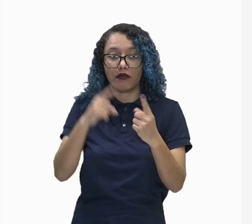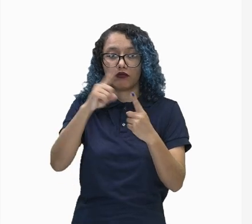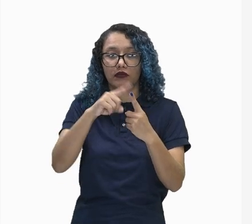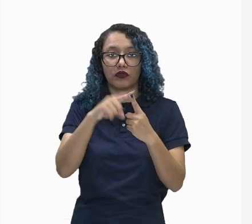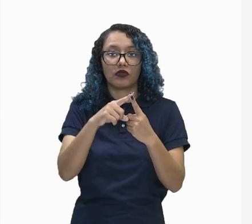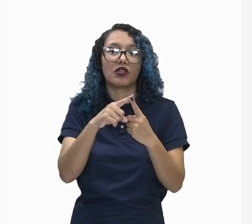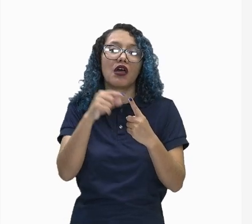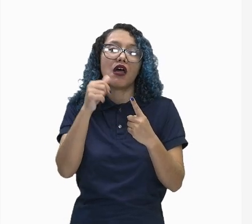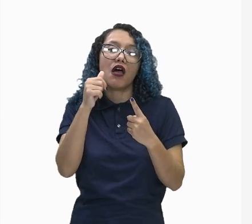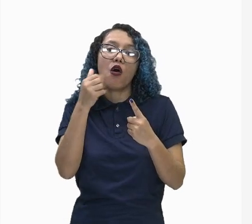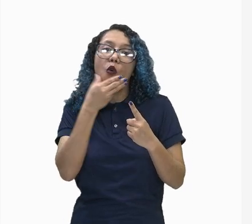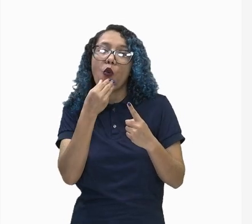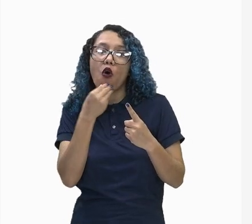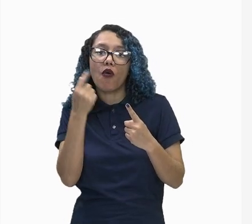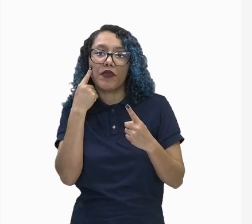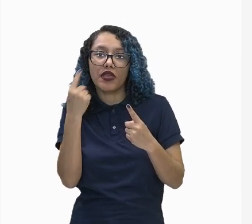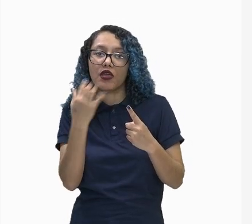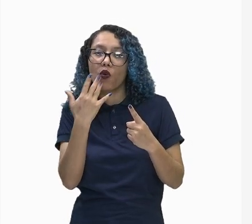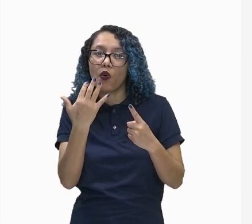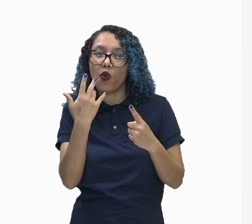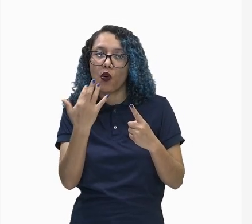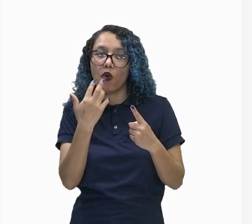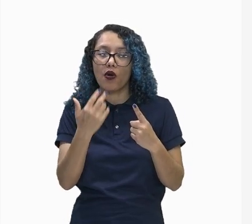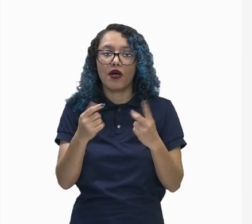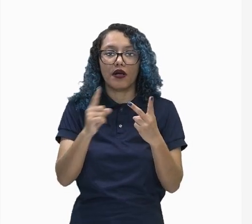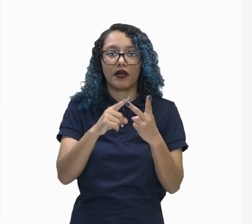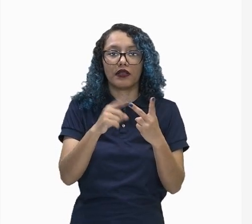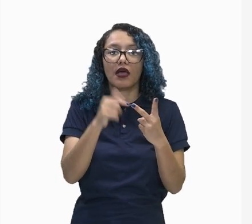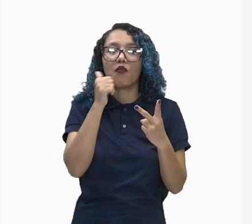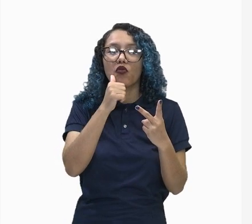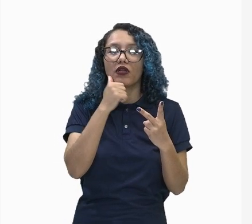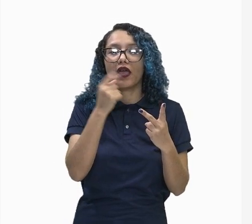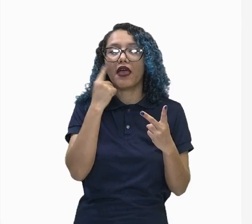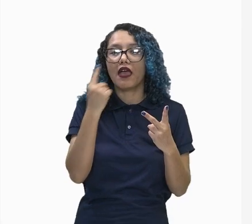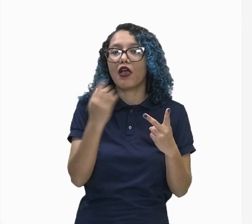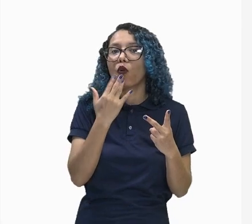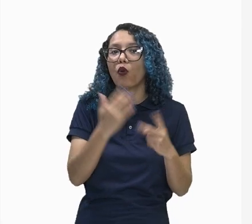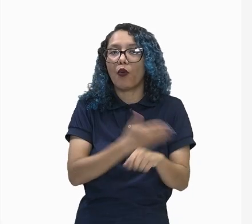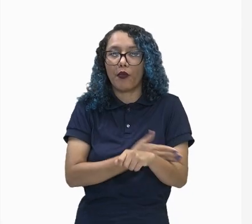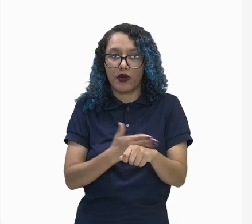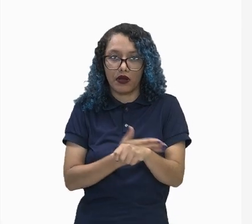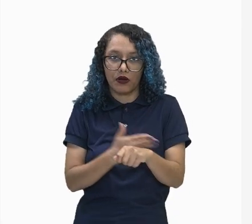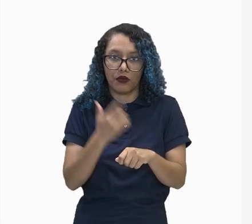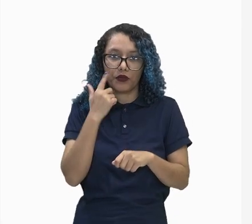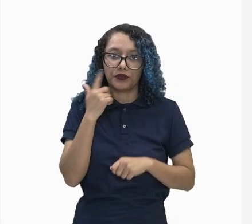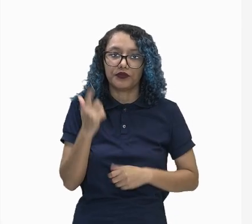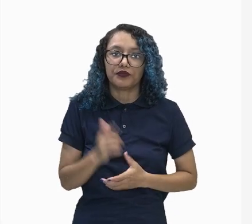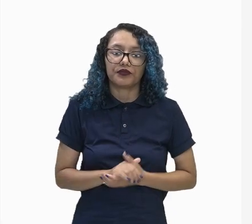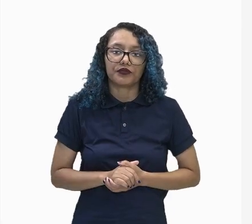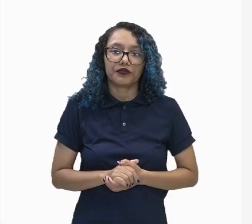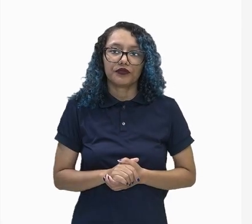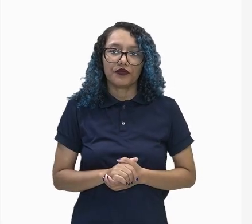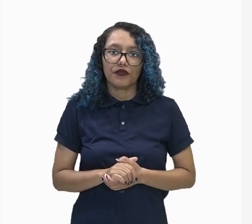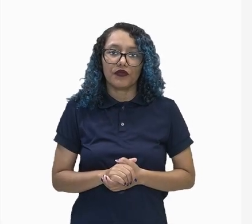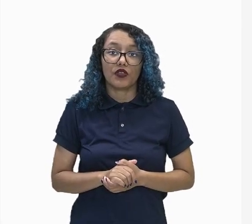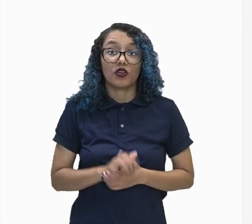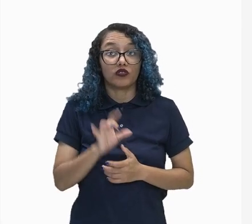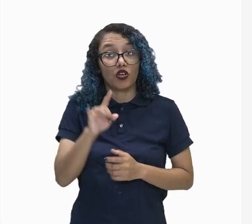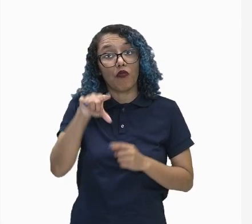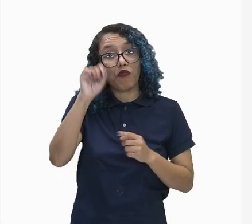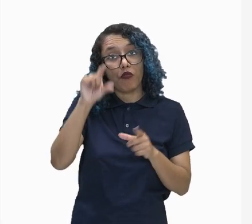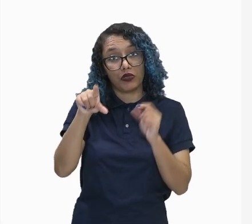esse colorido, e o feminino, que é esse esbranquiçado. Sempre lembrando, gente, que são opções,